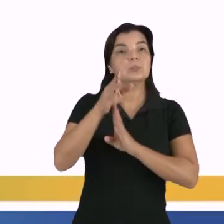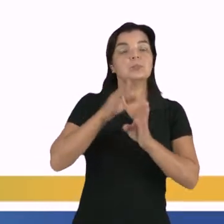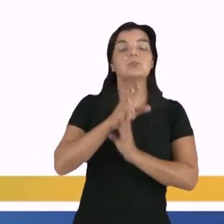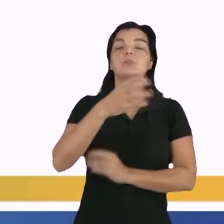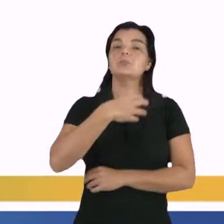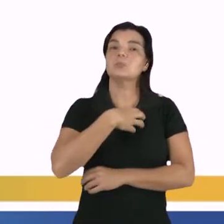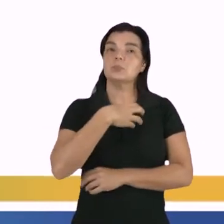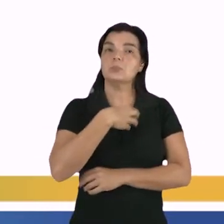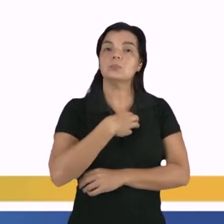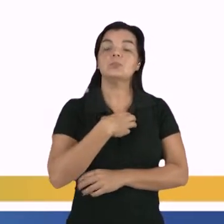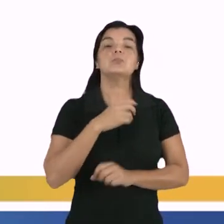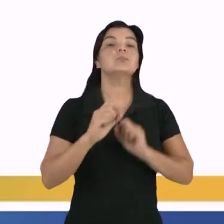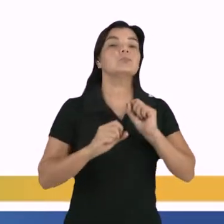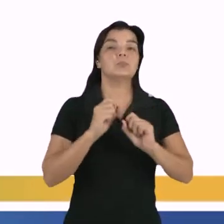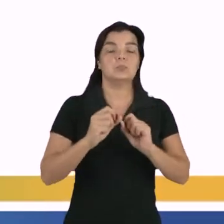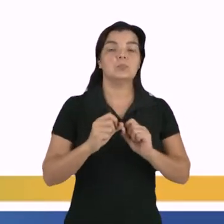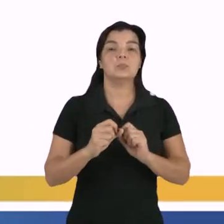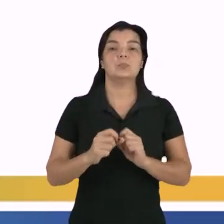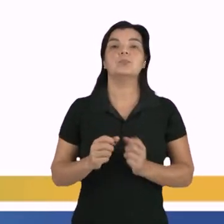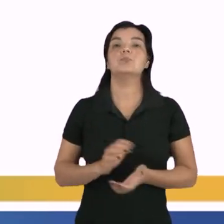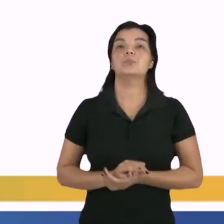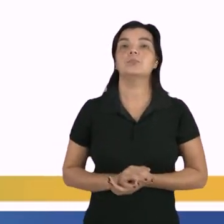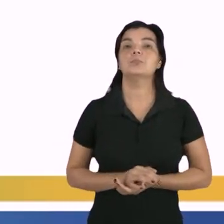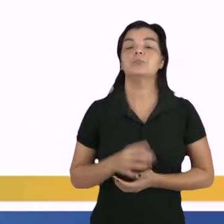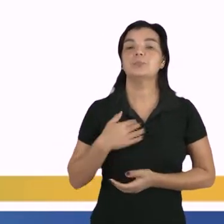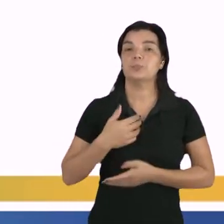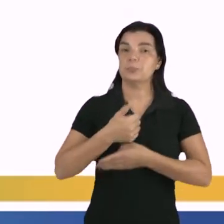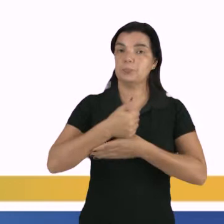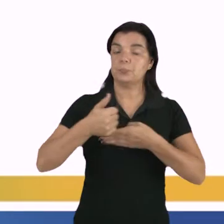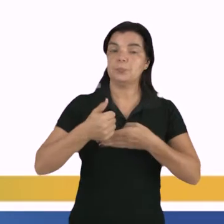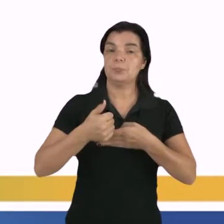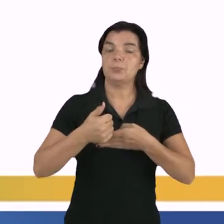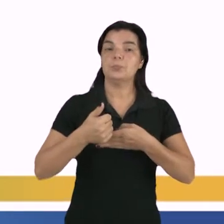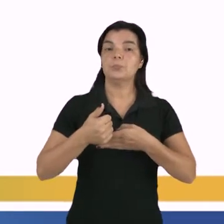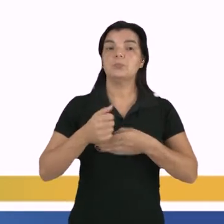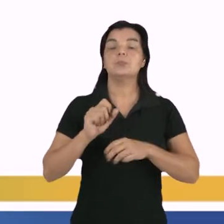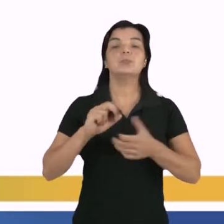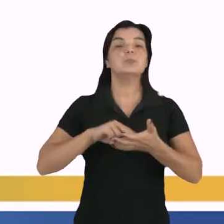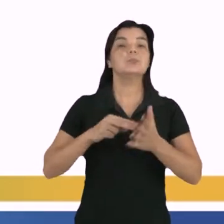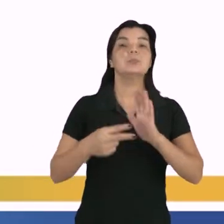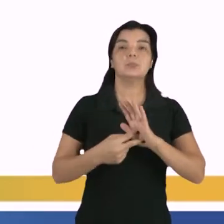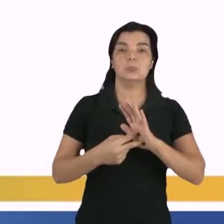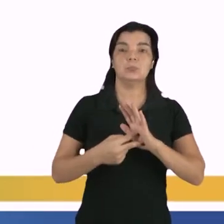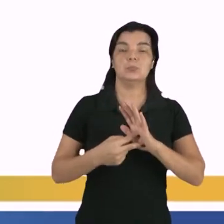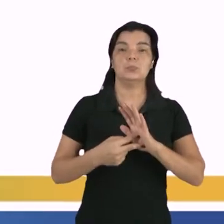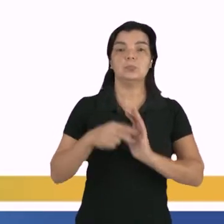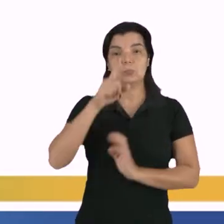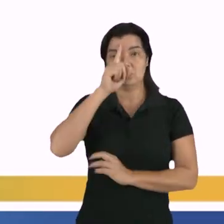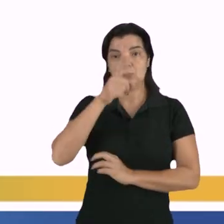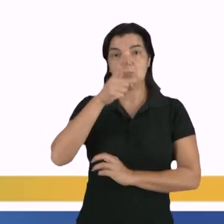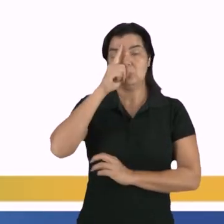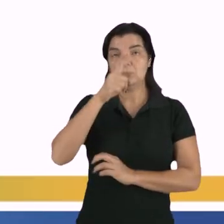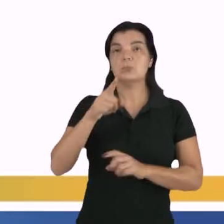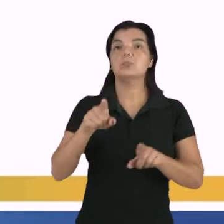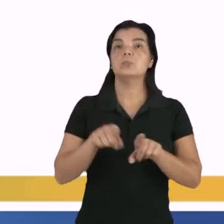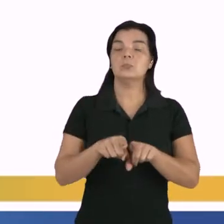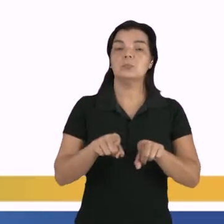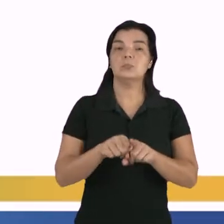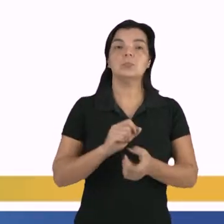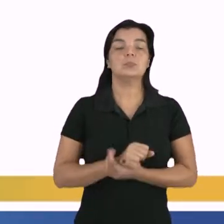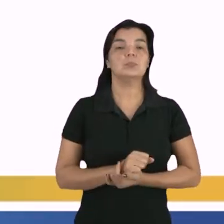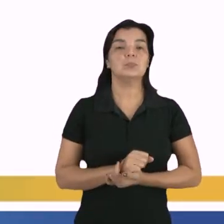nossas ações através de um senso moral. Então, esse senso moral, o imperativo categórico,